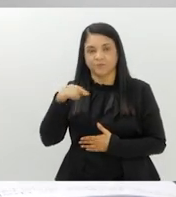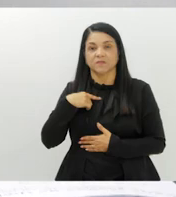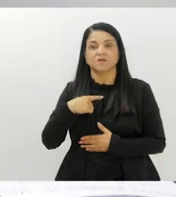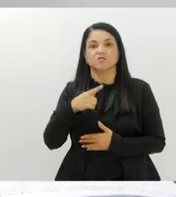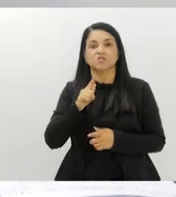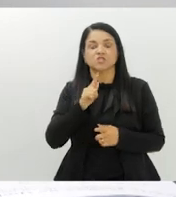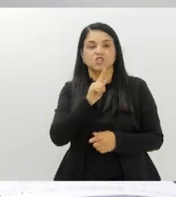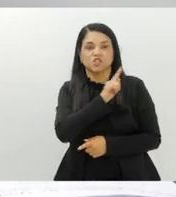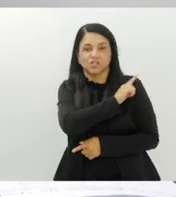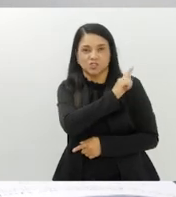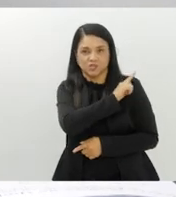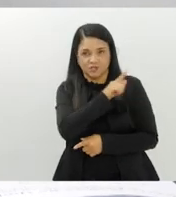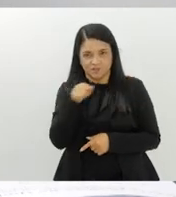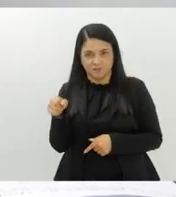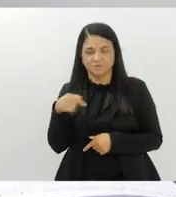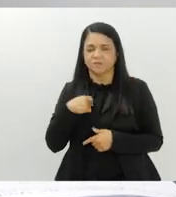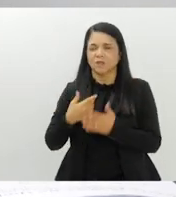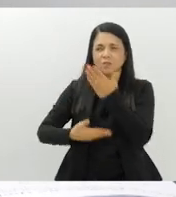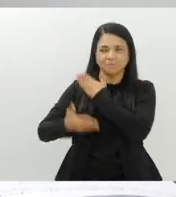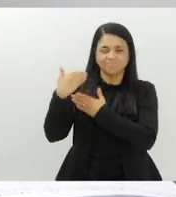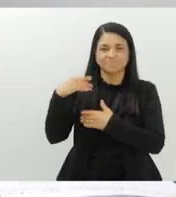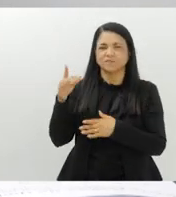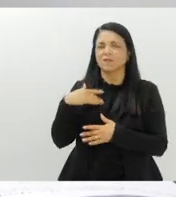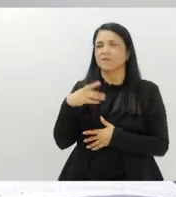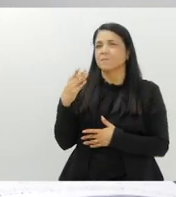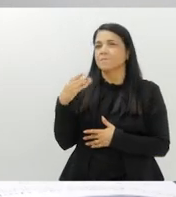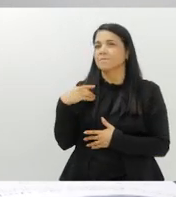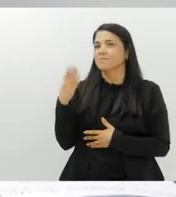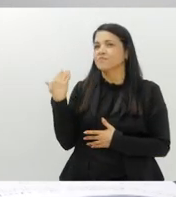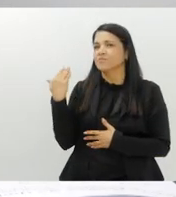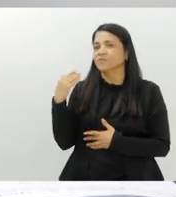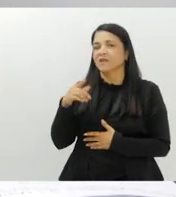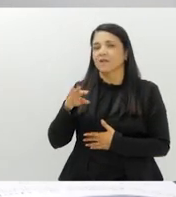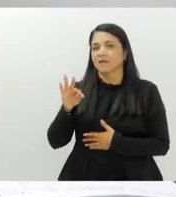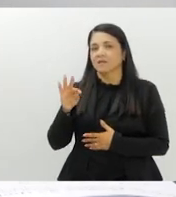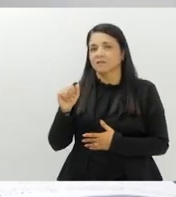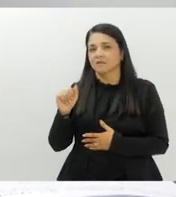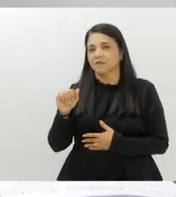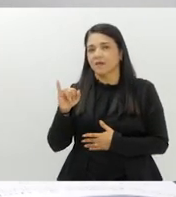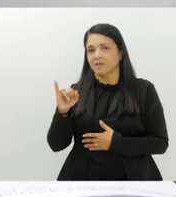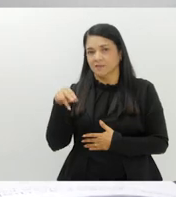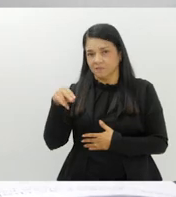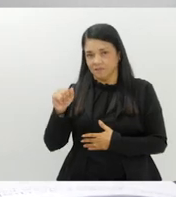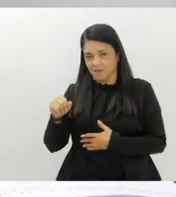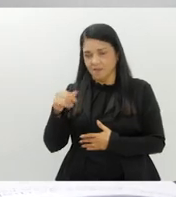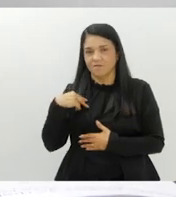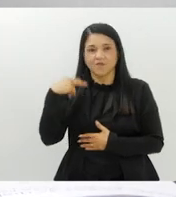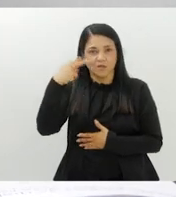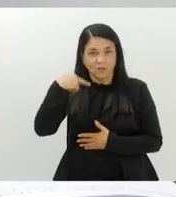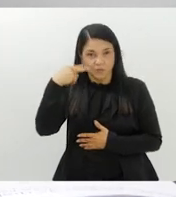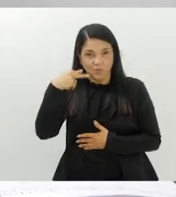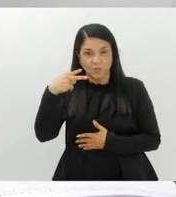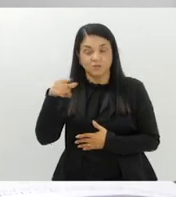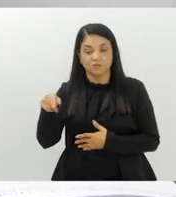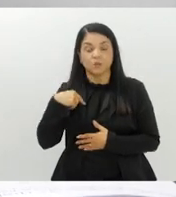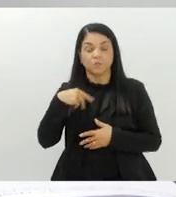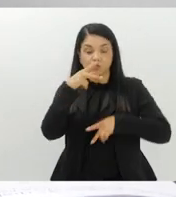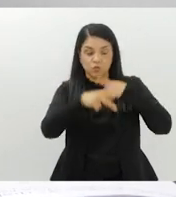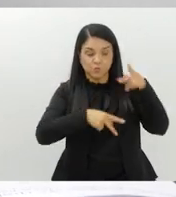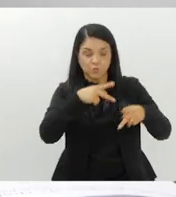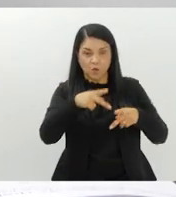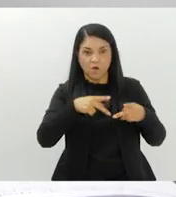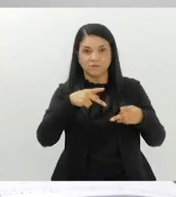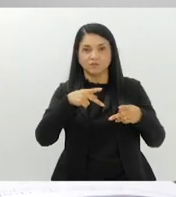época, há pouco tempo, com a Tainá, com a nossa companheira, a vereadora Tainá, sobre a questão dos povos ciganos e